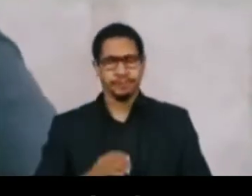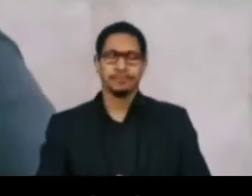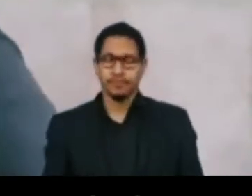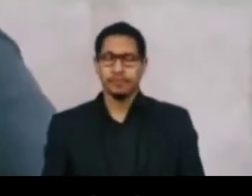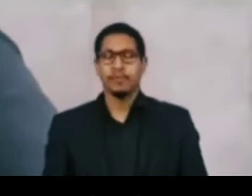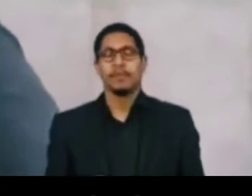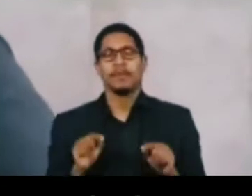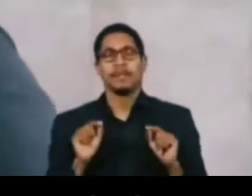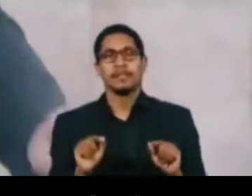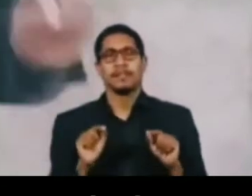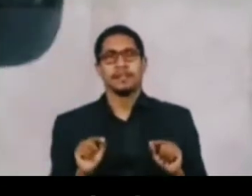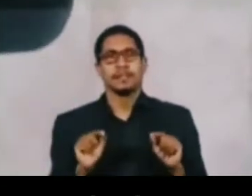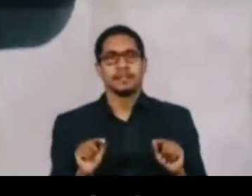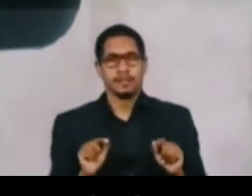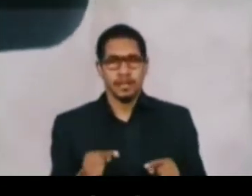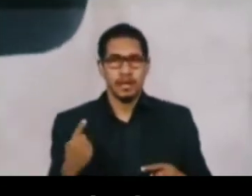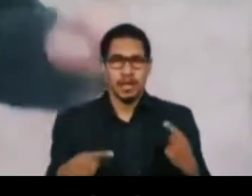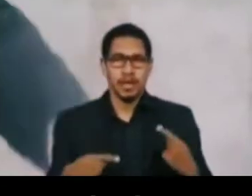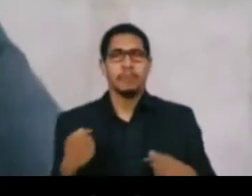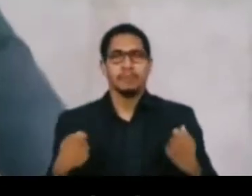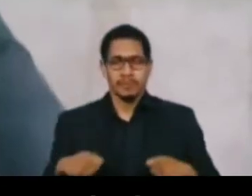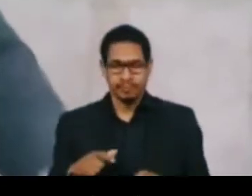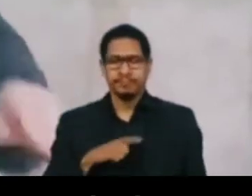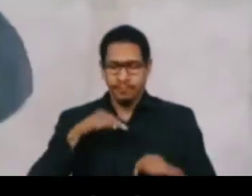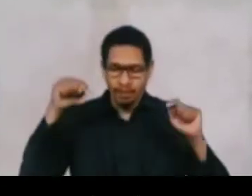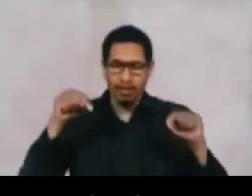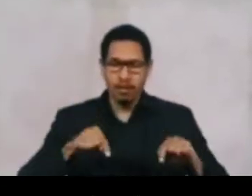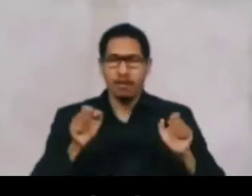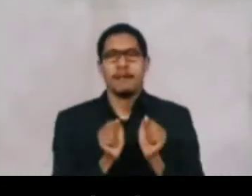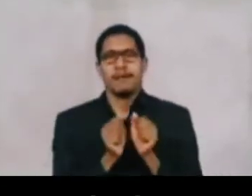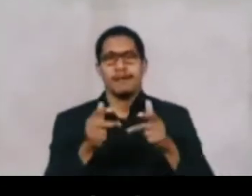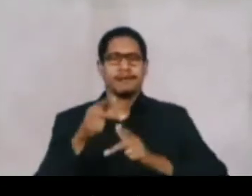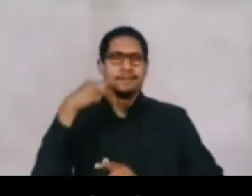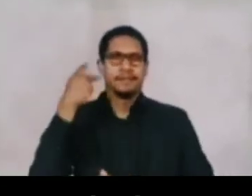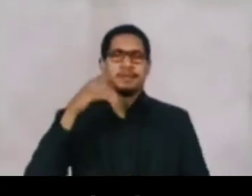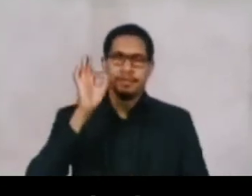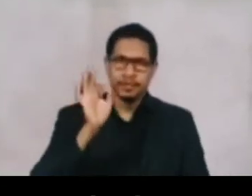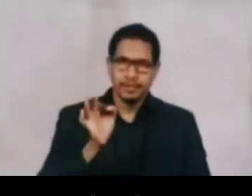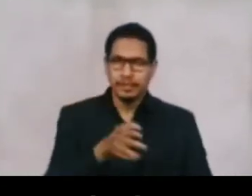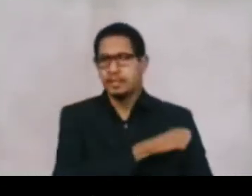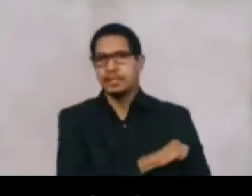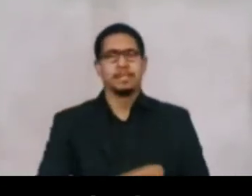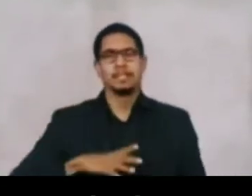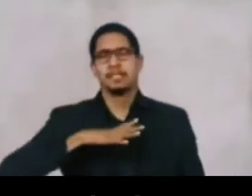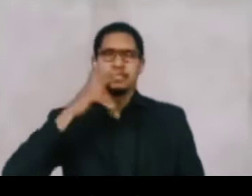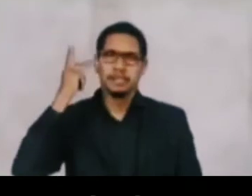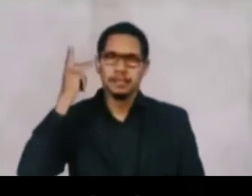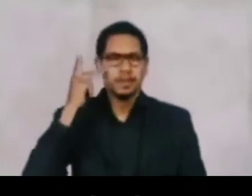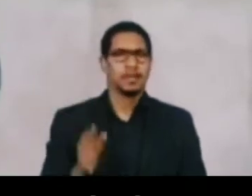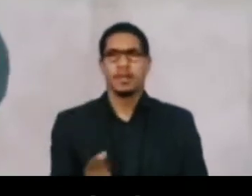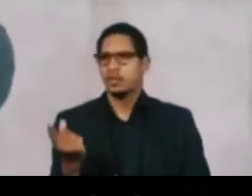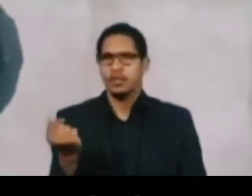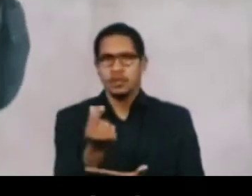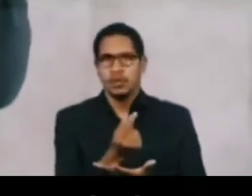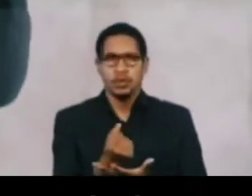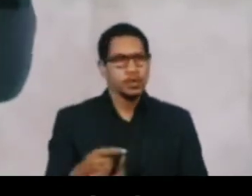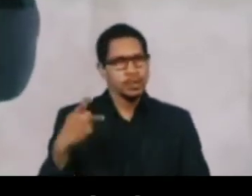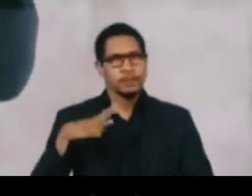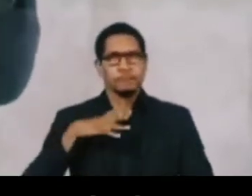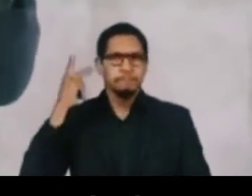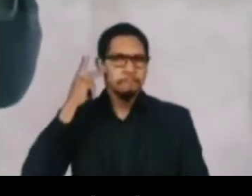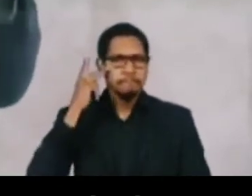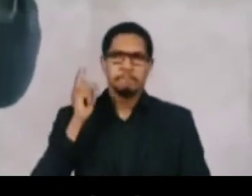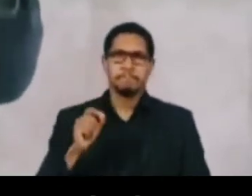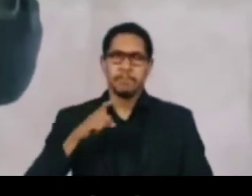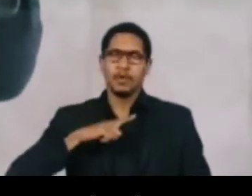discurso e esse debate precisa ser feito aqui na Câmara Municipal. A cidade de São Paulo, as finanças da cidade de São Paulo, nós temos